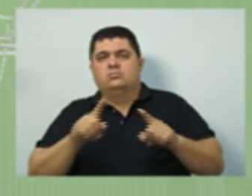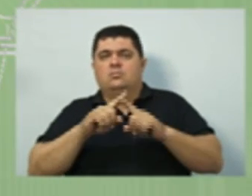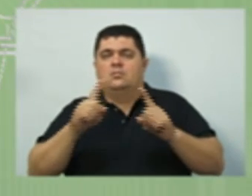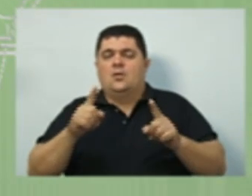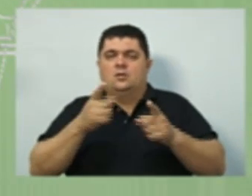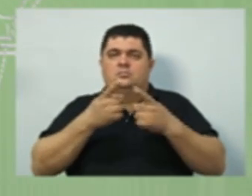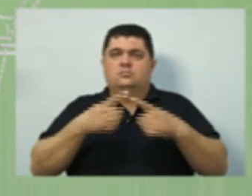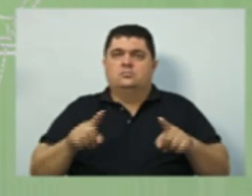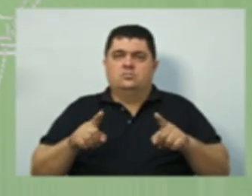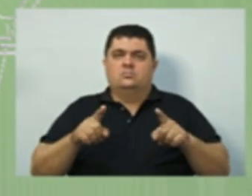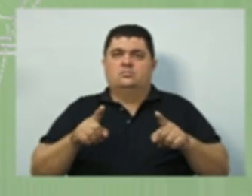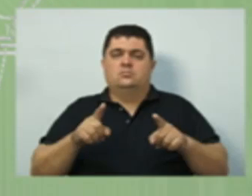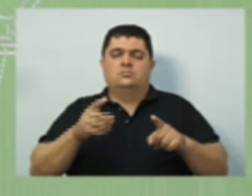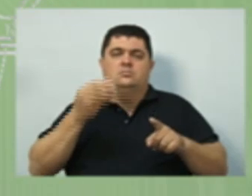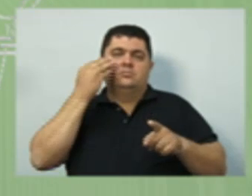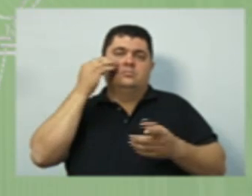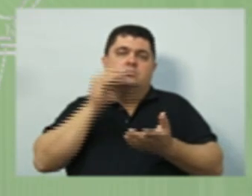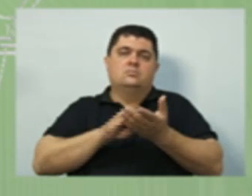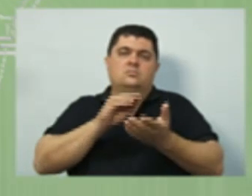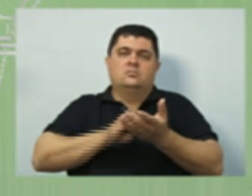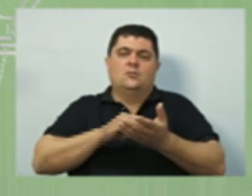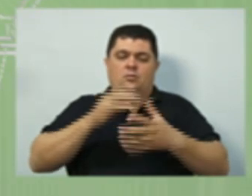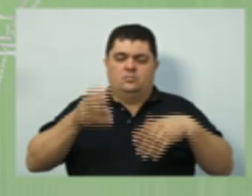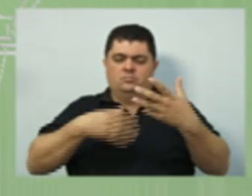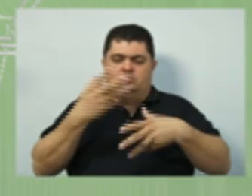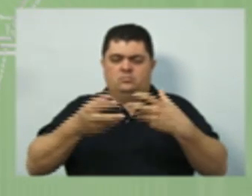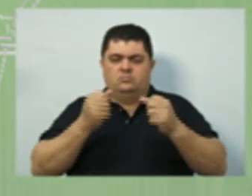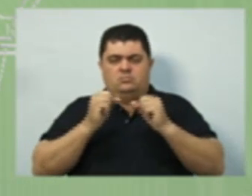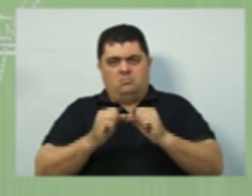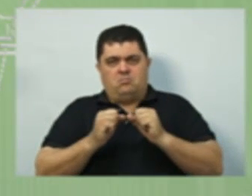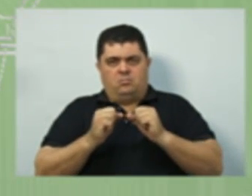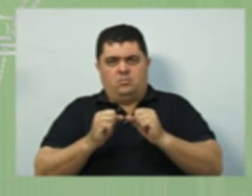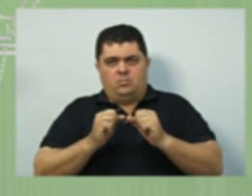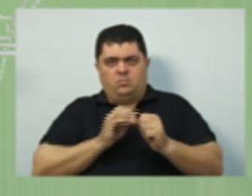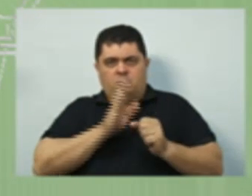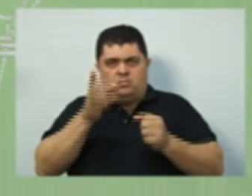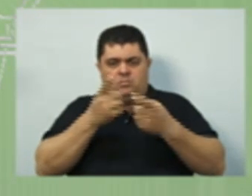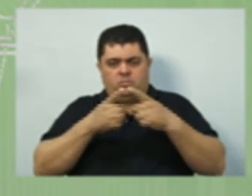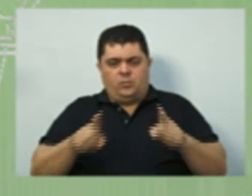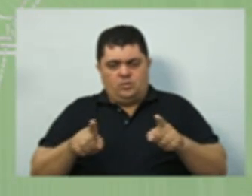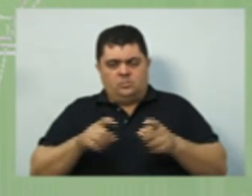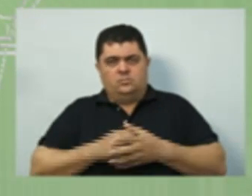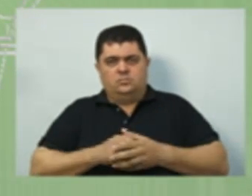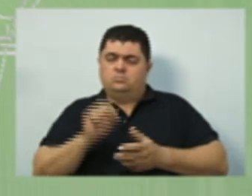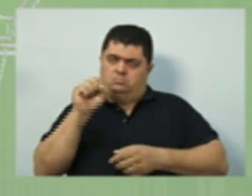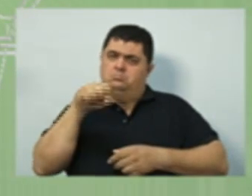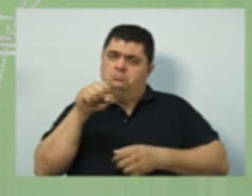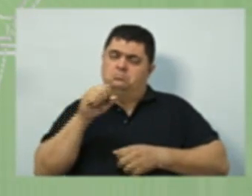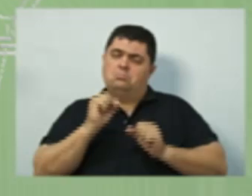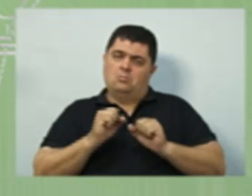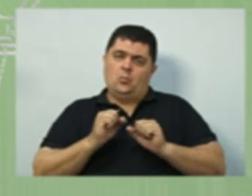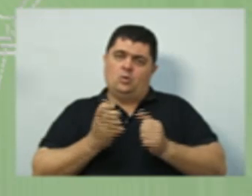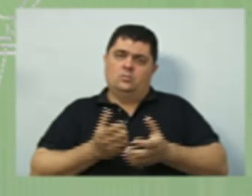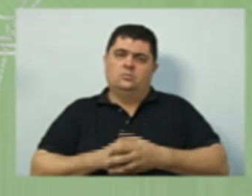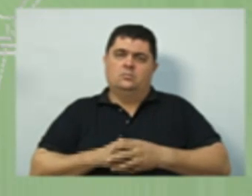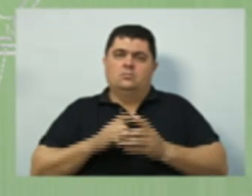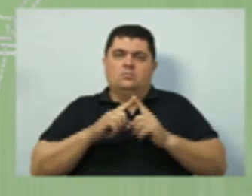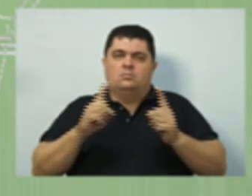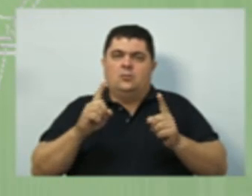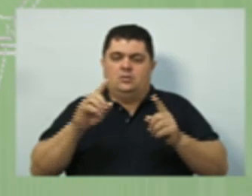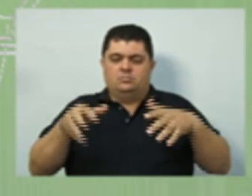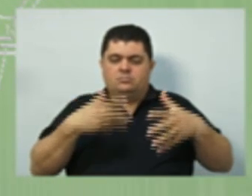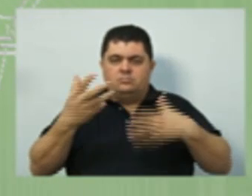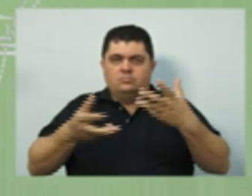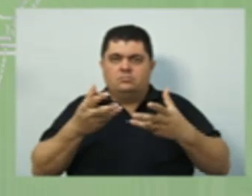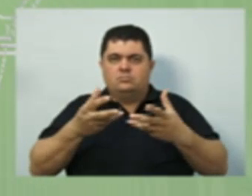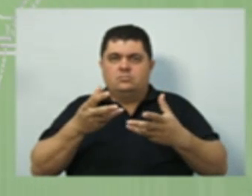nesse churrasco faltou a salada, você pode dizer que foi a um churrasco? Sim, você pode dizer. Mas se tem salada